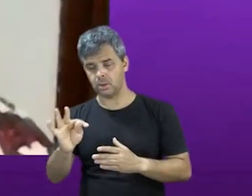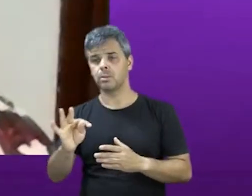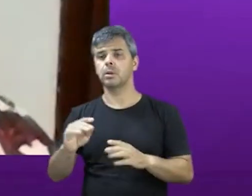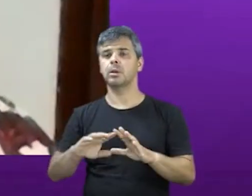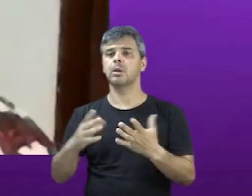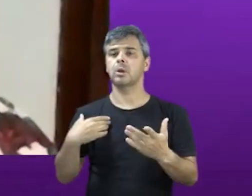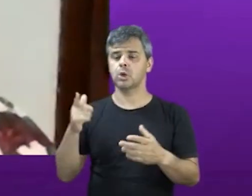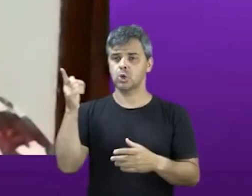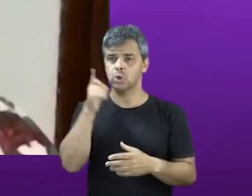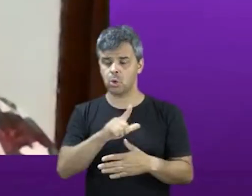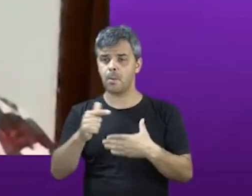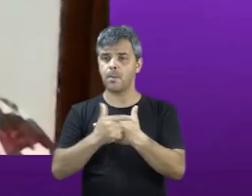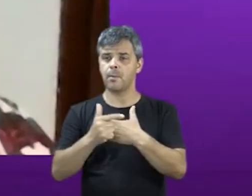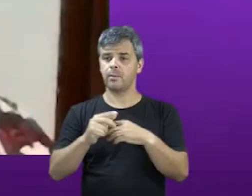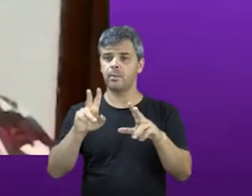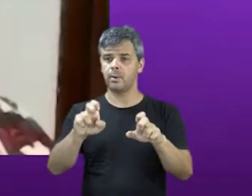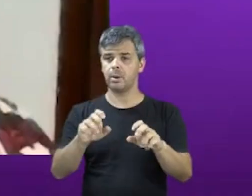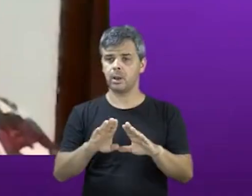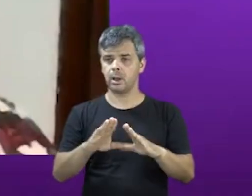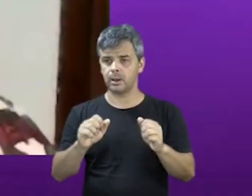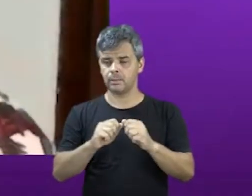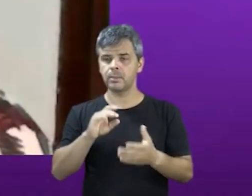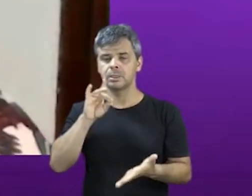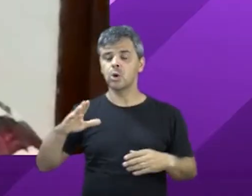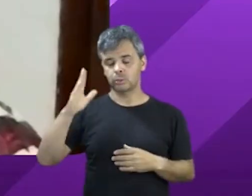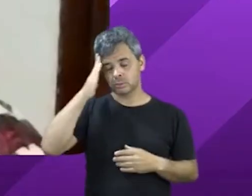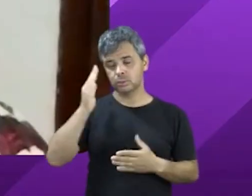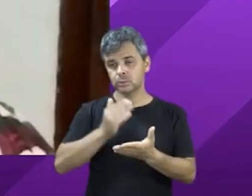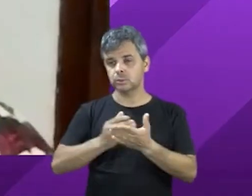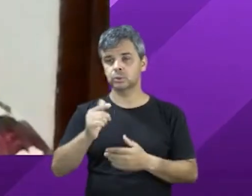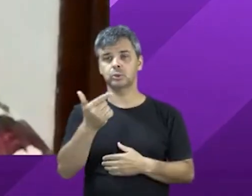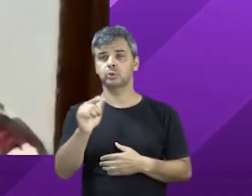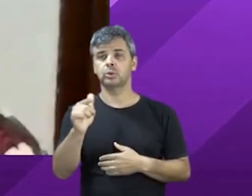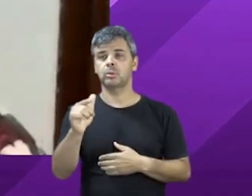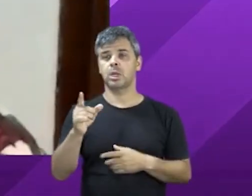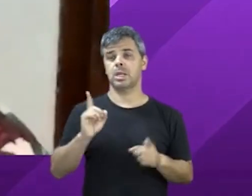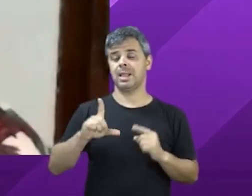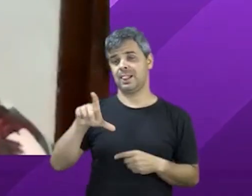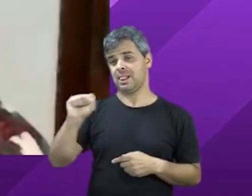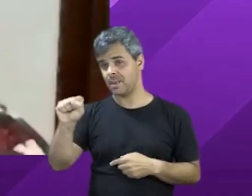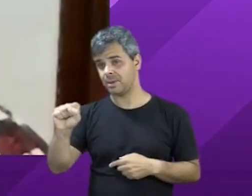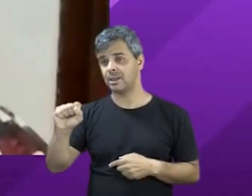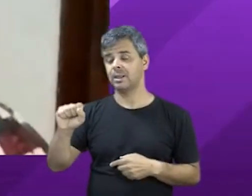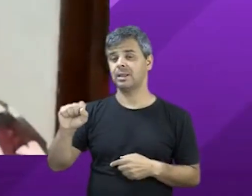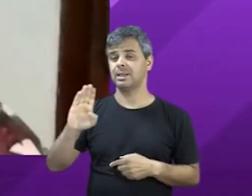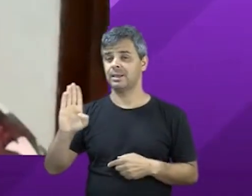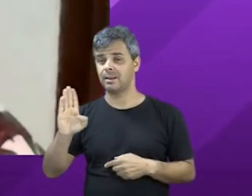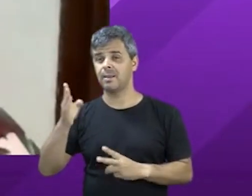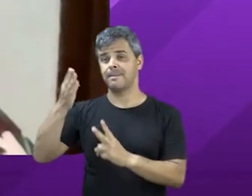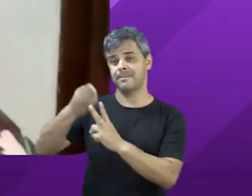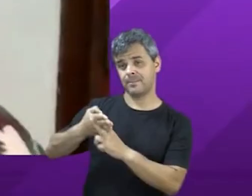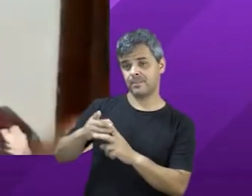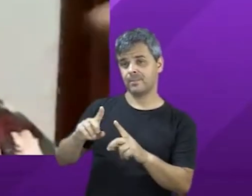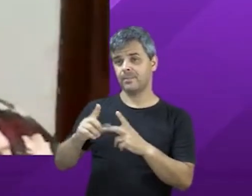que consigam atuar com essa pauta de forma mais ativa. Que nós não somos só gays ou lésbicas ou héteros. Nós somos pessoas